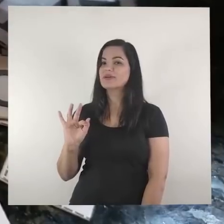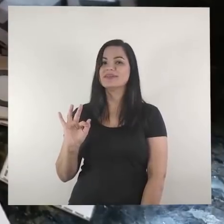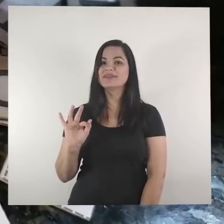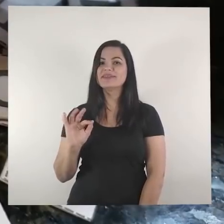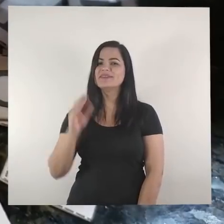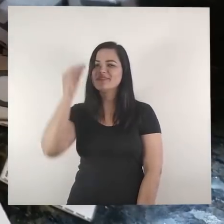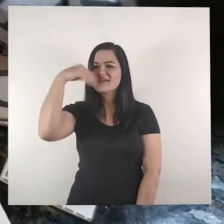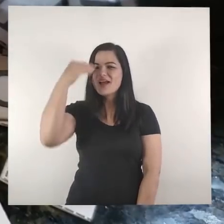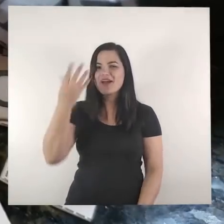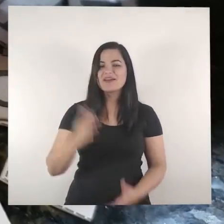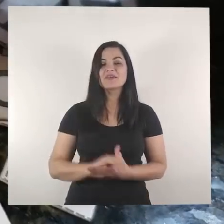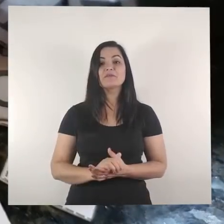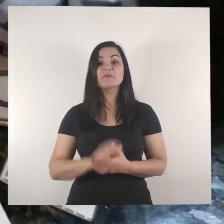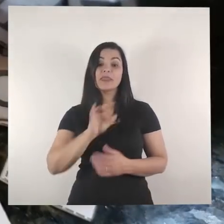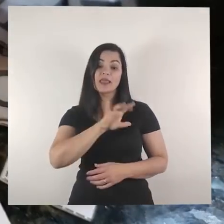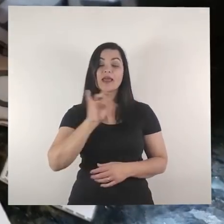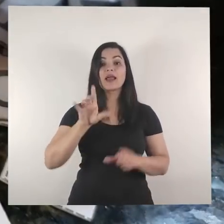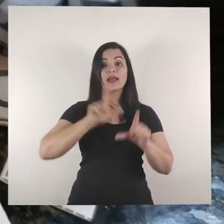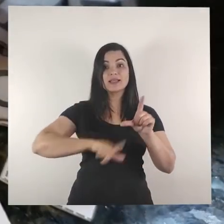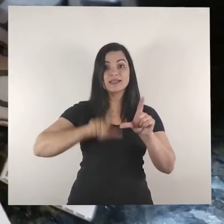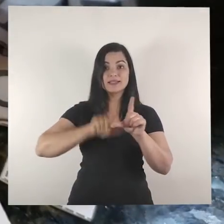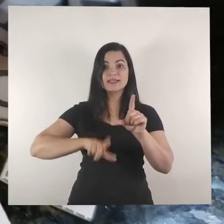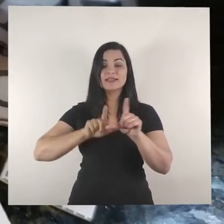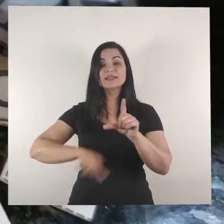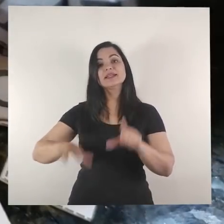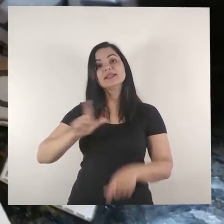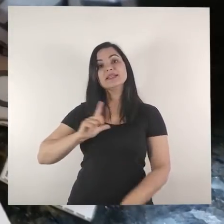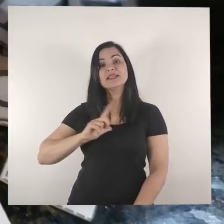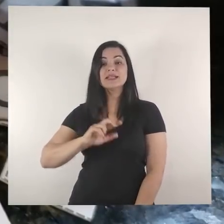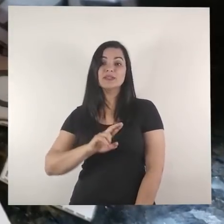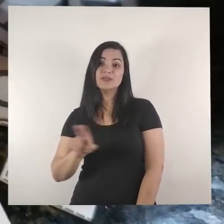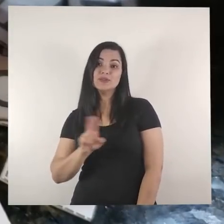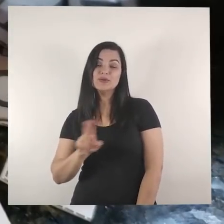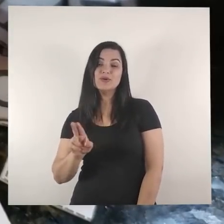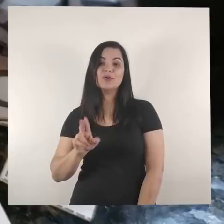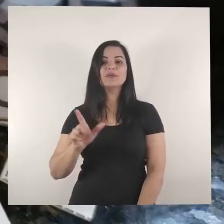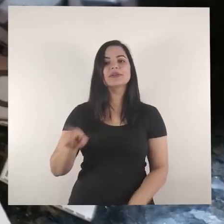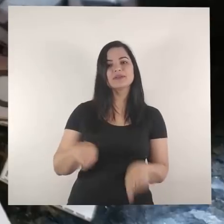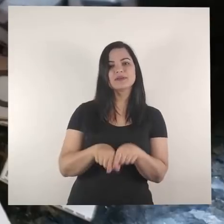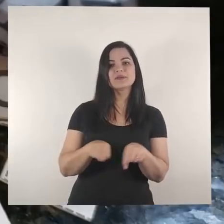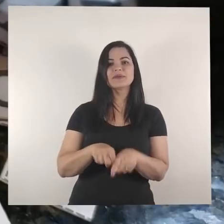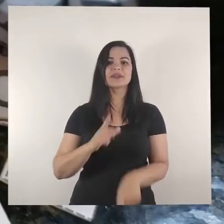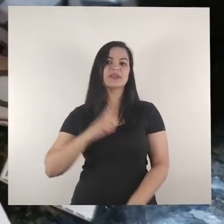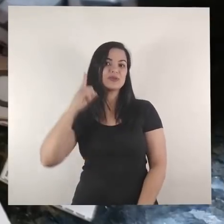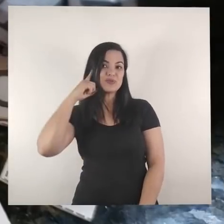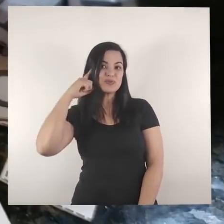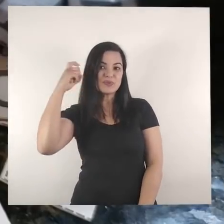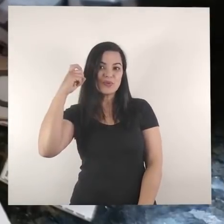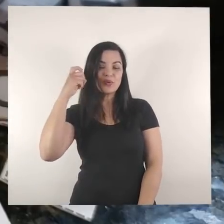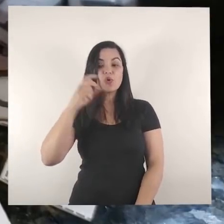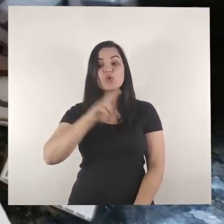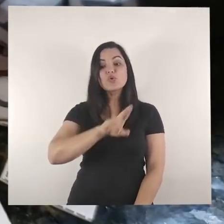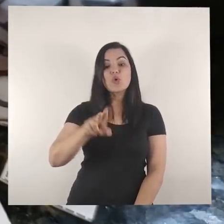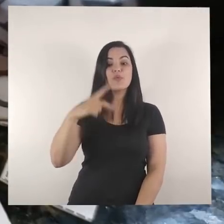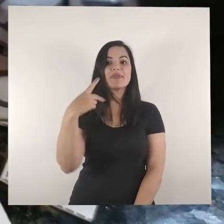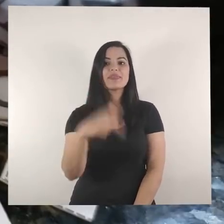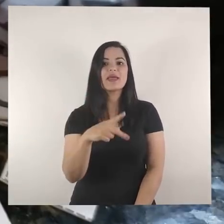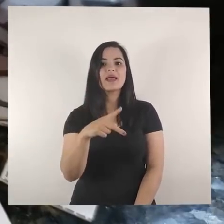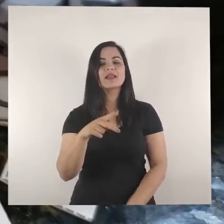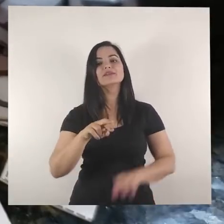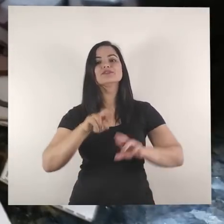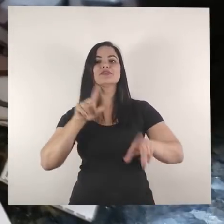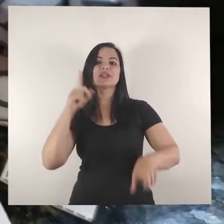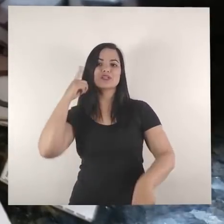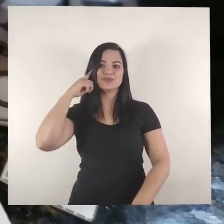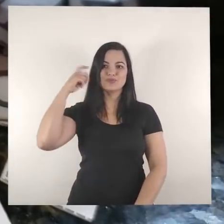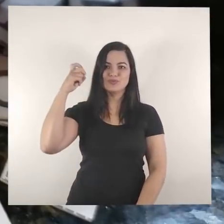As letras têm nome e as letras têm som. O nome da letra não é o som que ela faz. E essa é uma